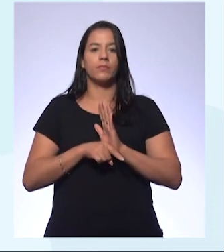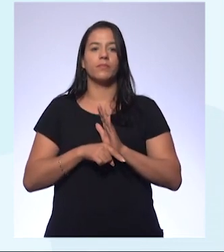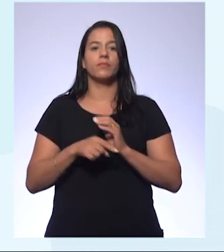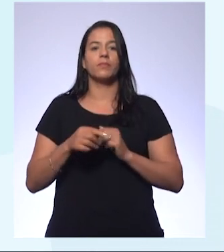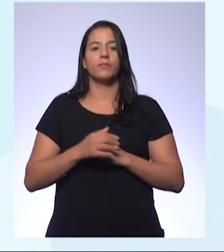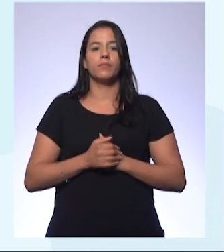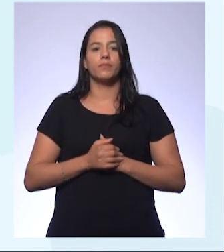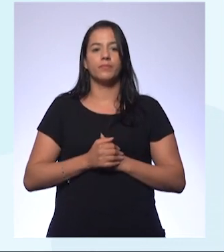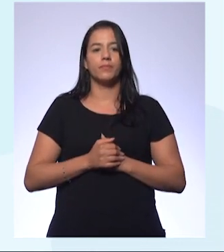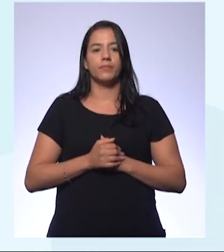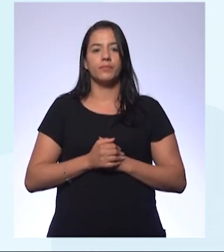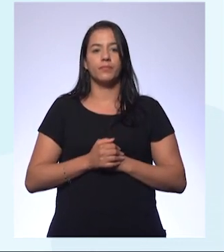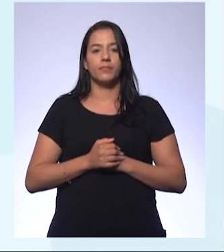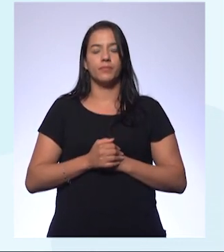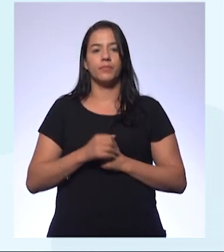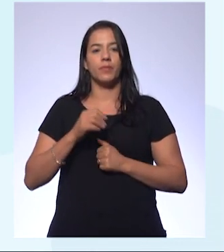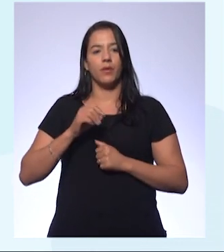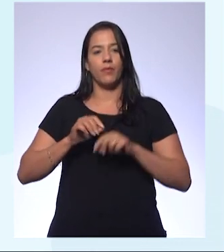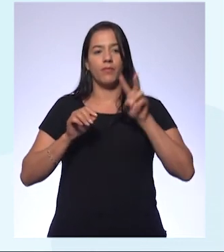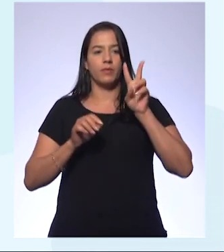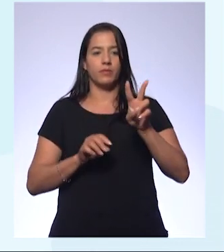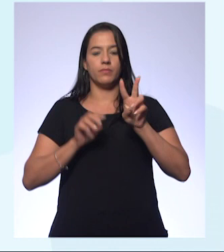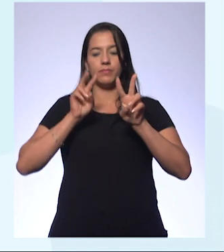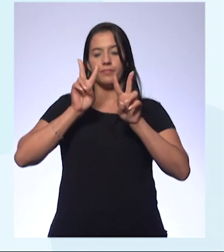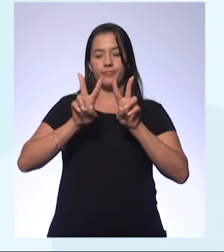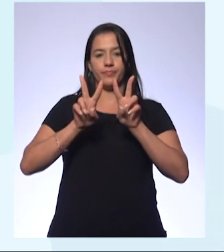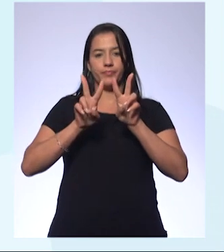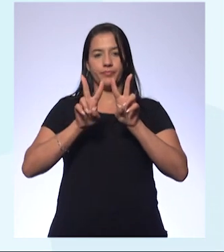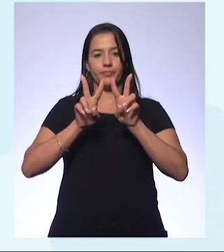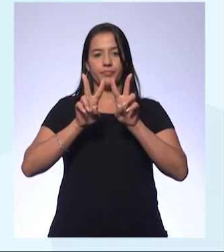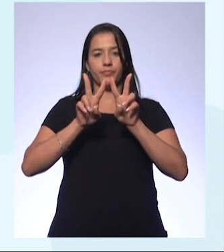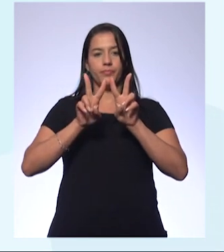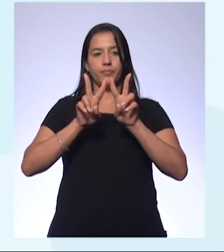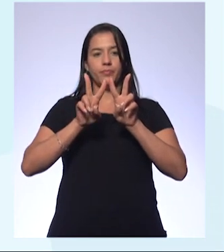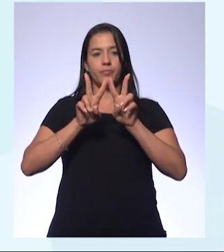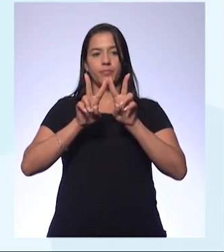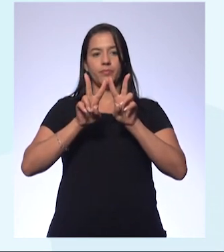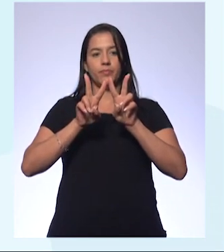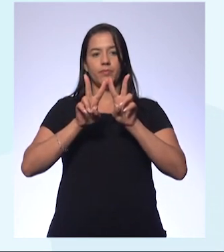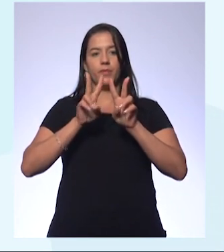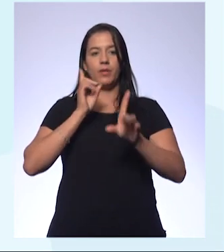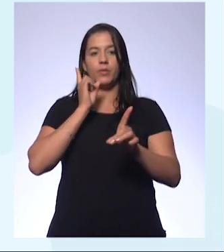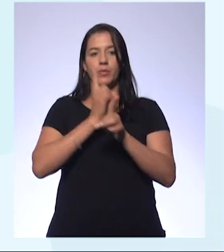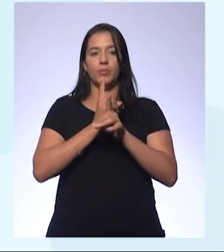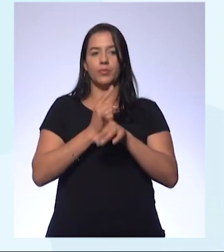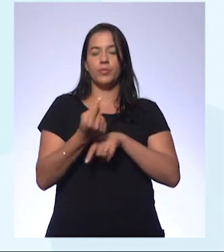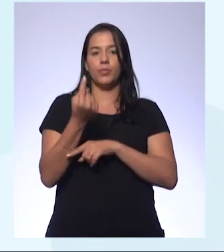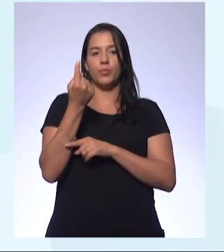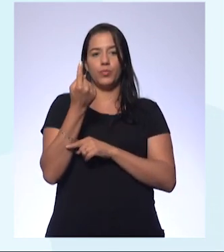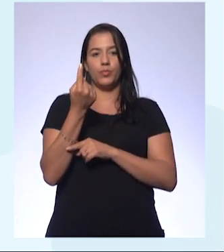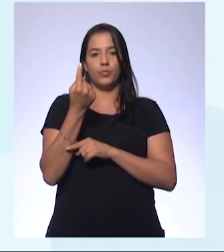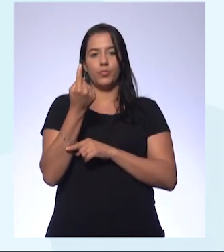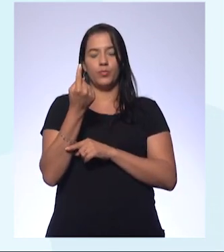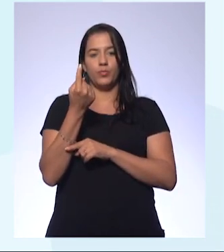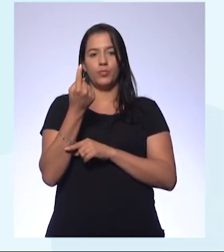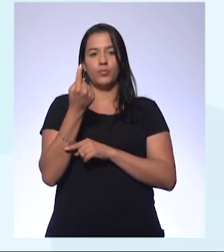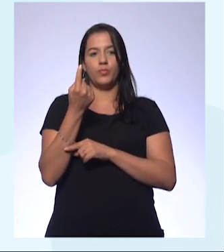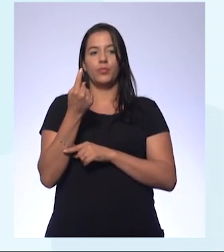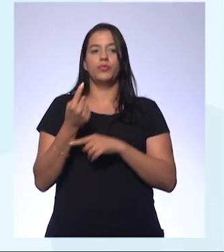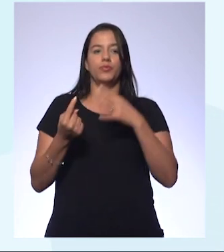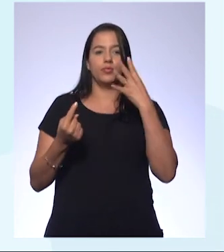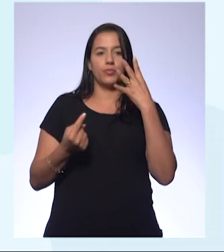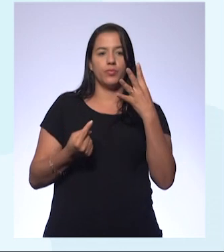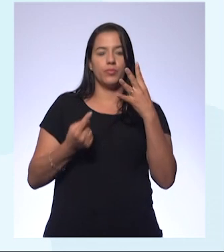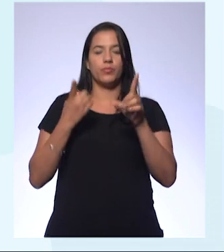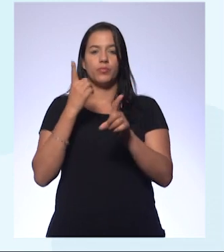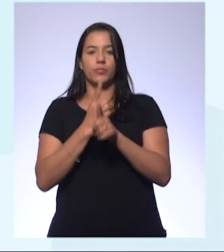genótipo, a gente tem Vzão, Vzão, ó, a gente encontrou um indivíduo ali, né? De 4, a gente encontrou